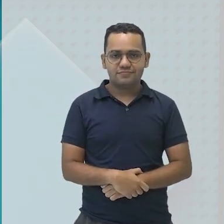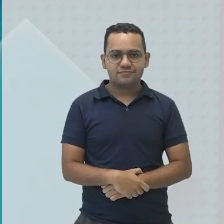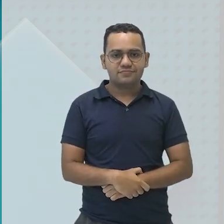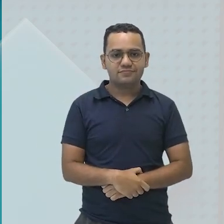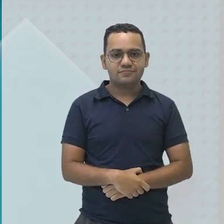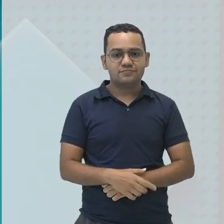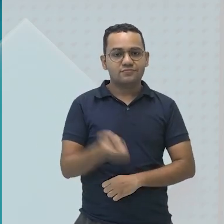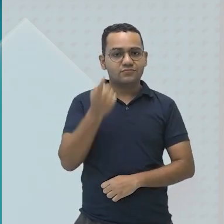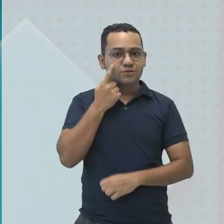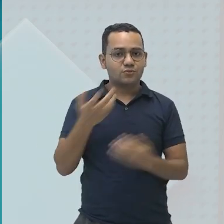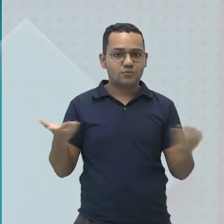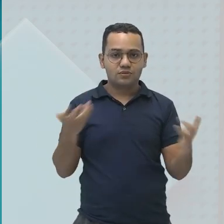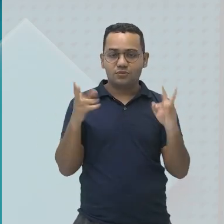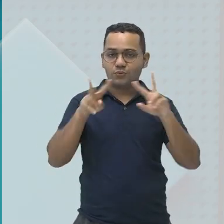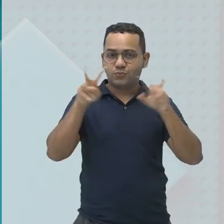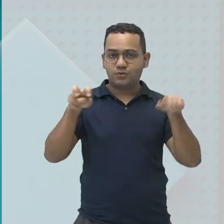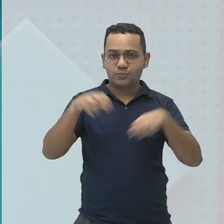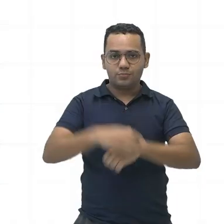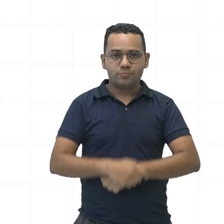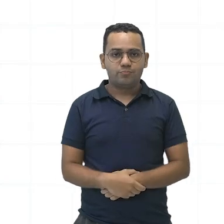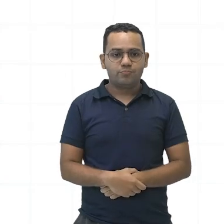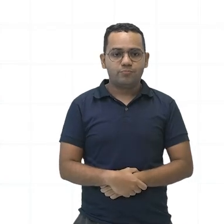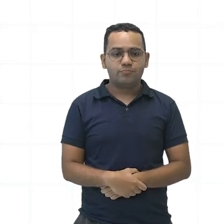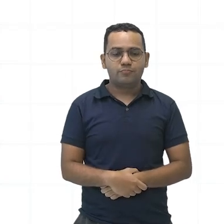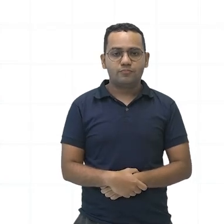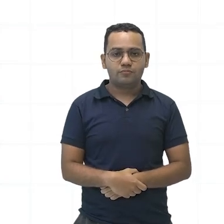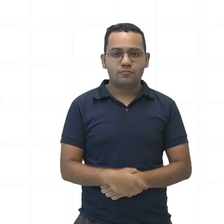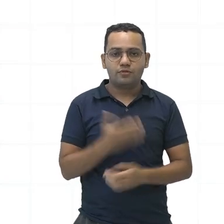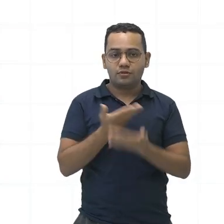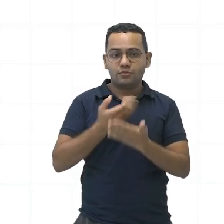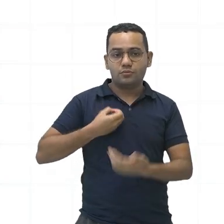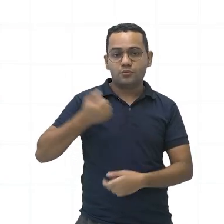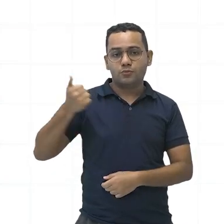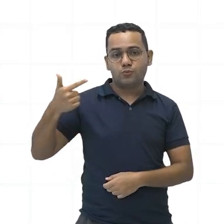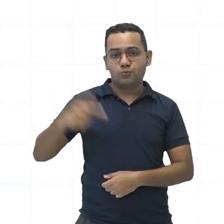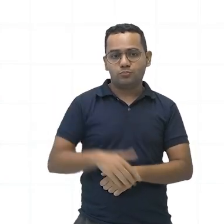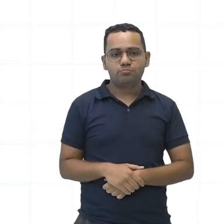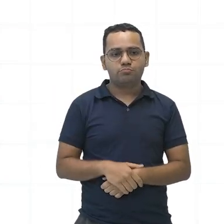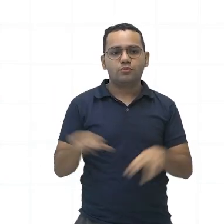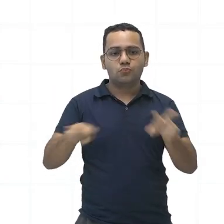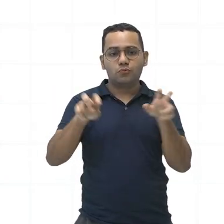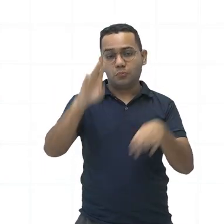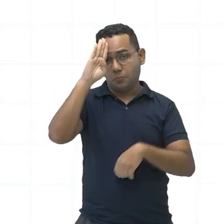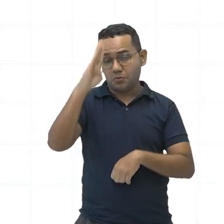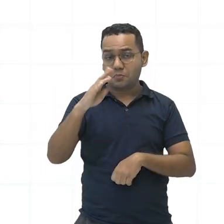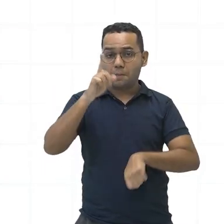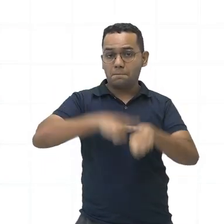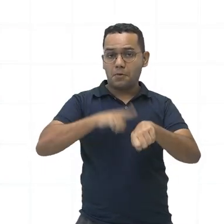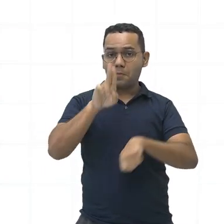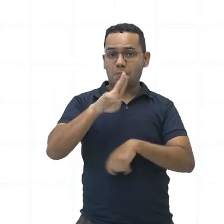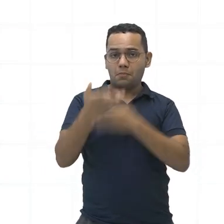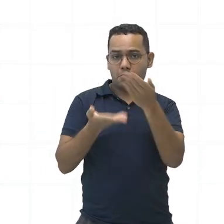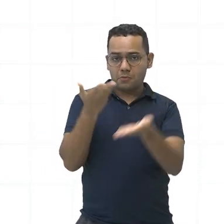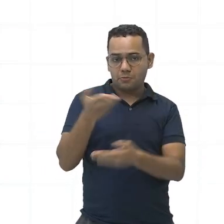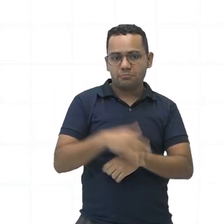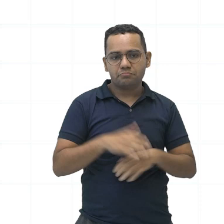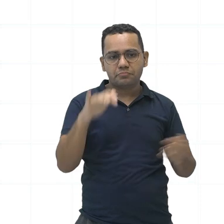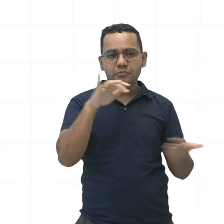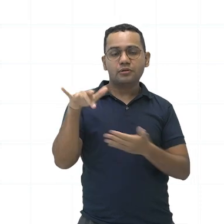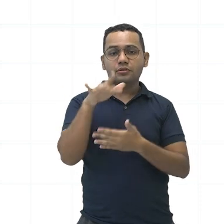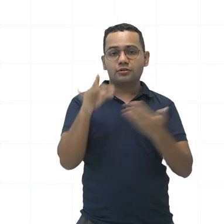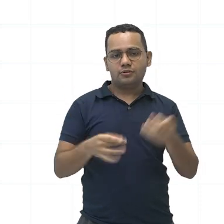fazer a leitura do objeto de conhecimento? Aula 12, objeto de conhecimento, primeiros